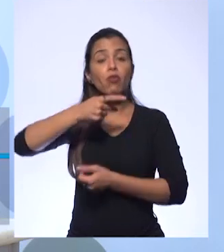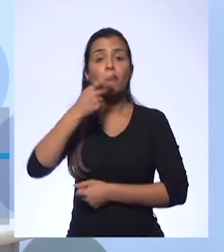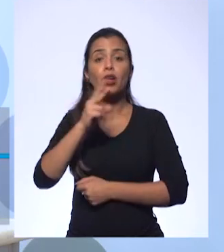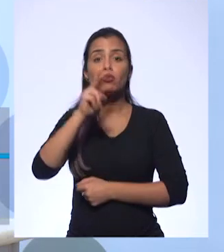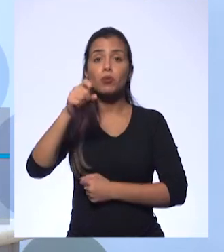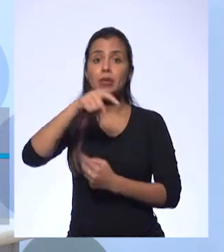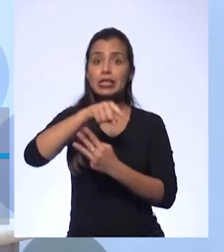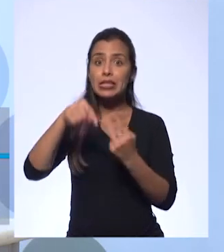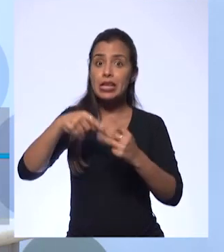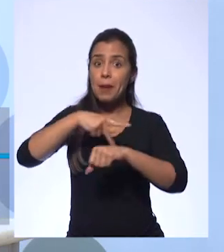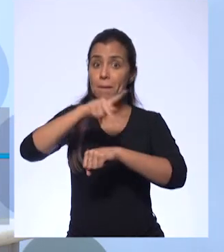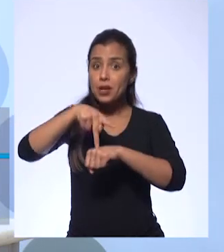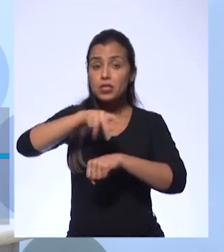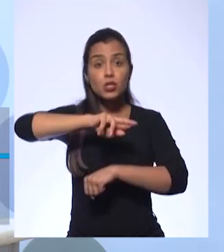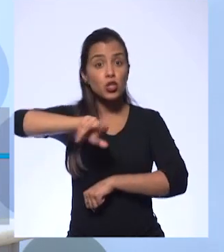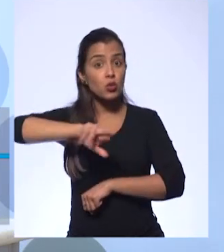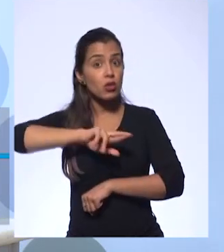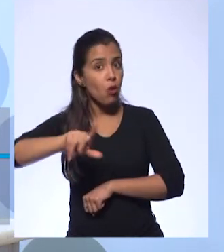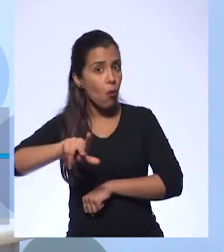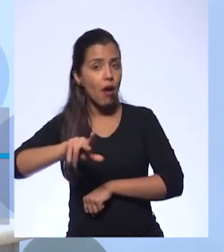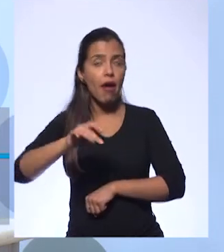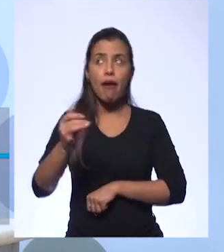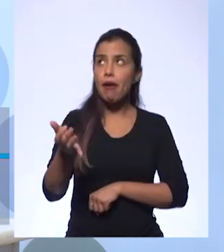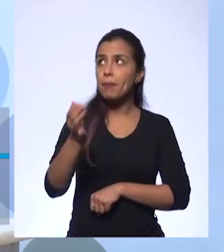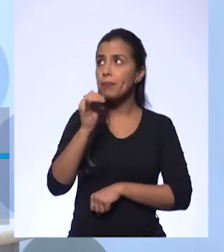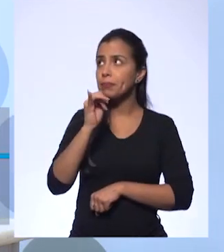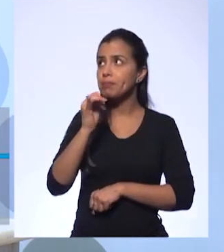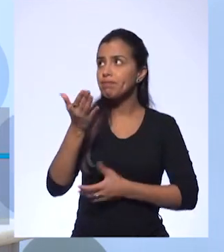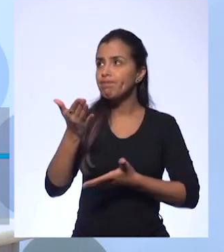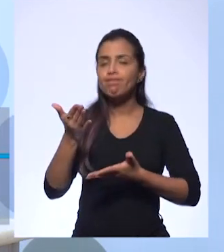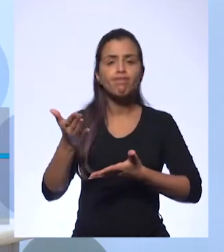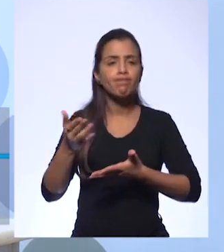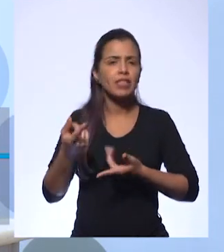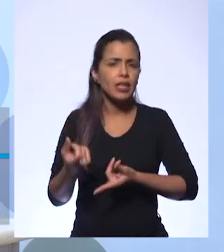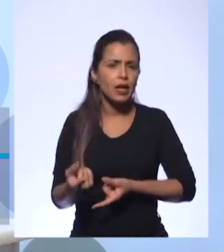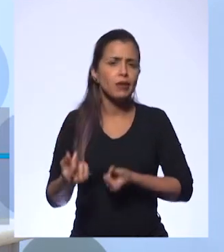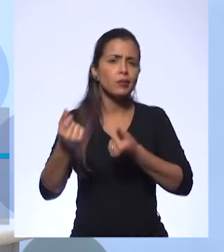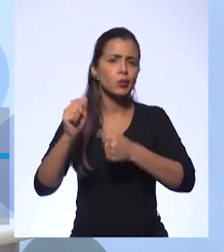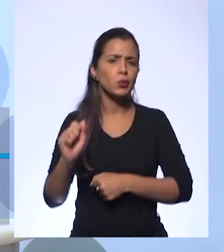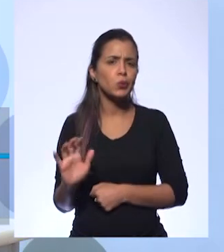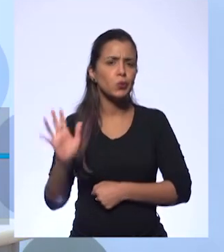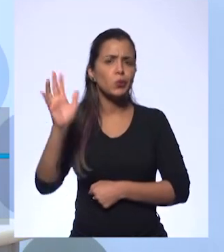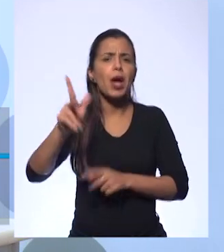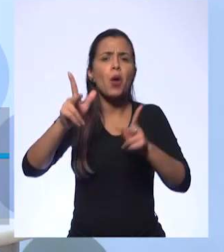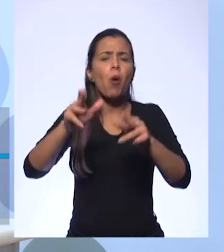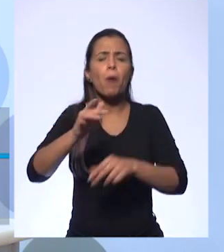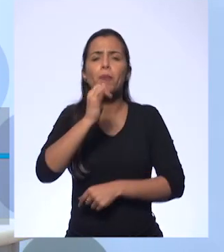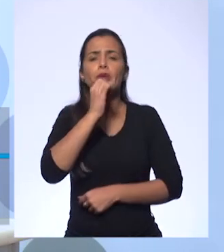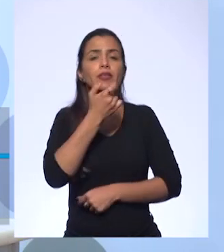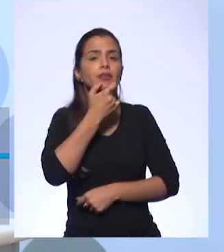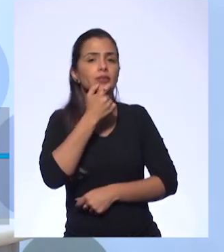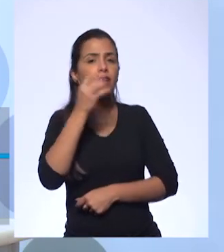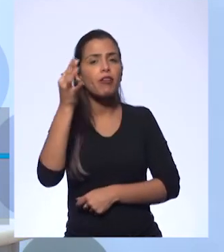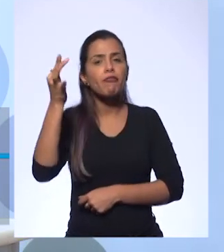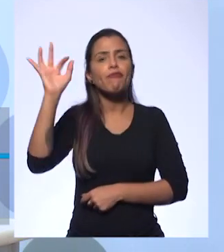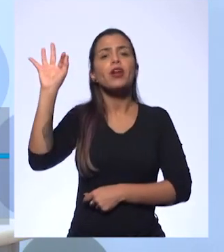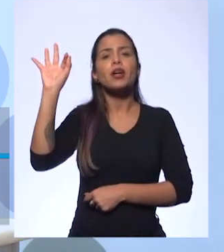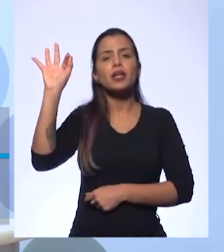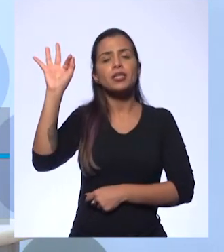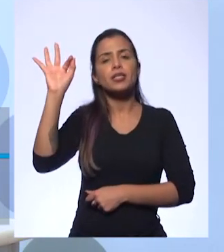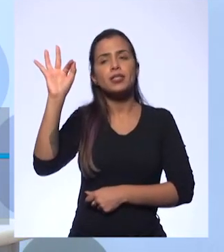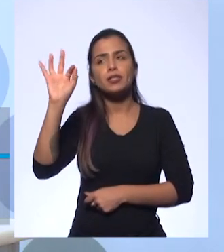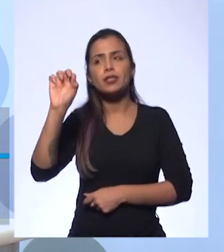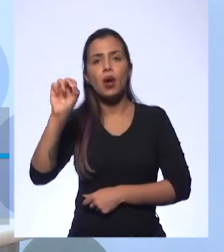não são, né, países ativamente econômicos, como era o Reino Unido, a França, a